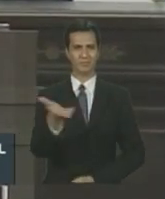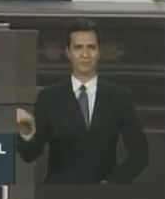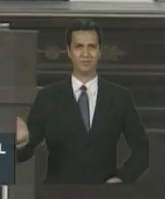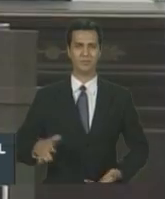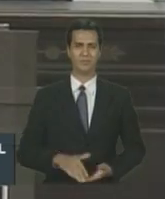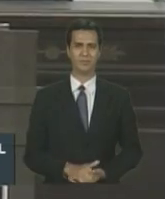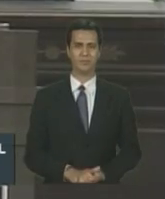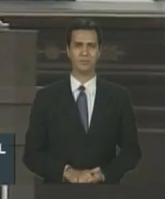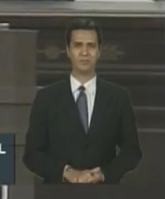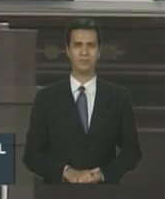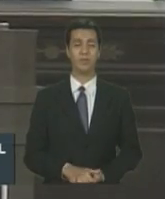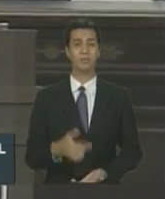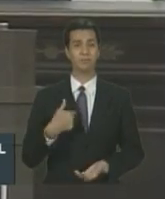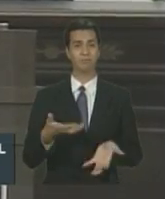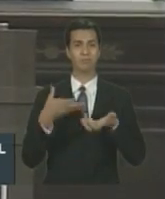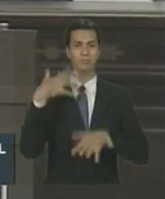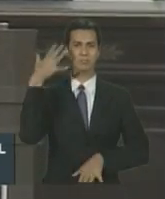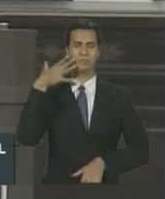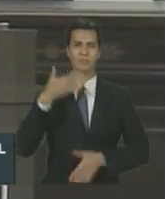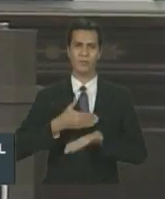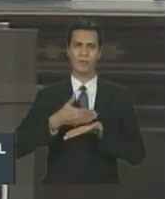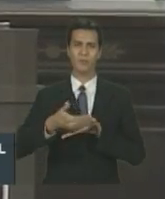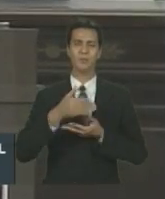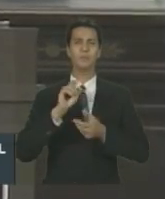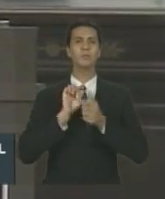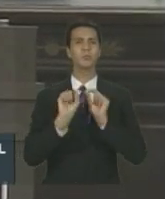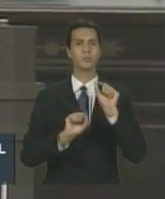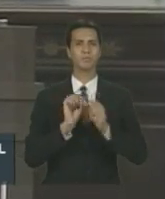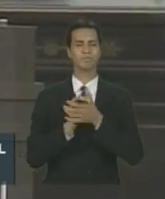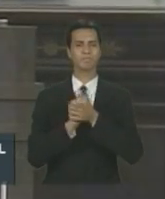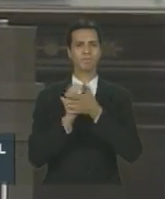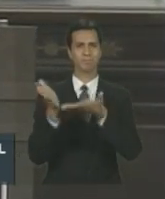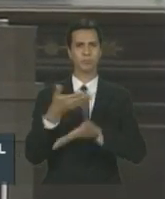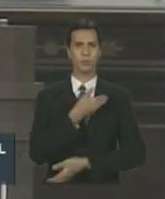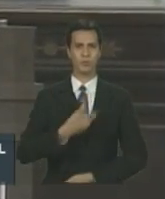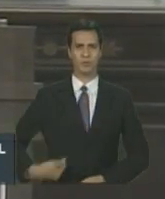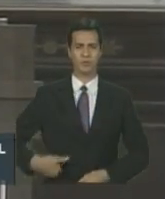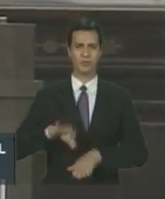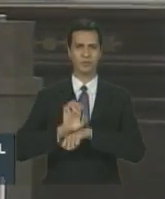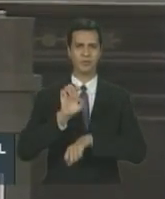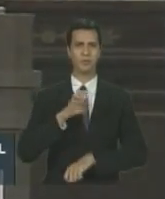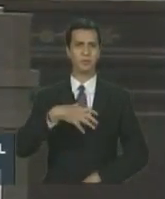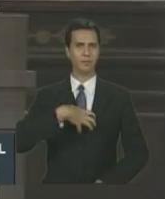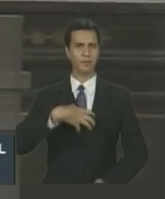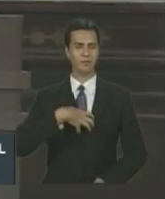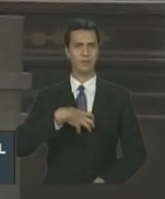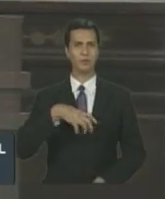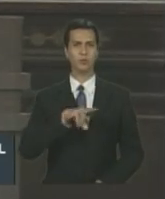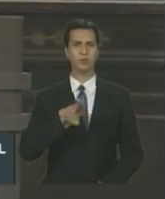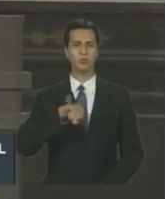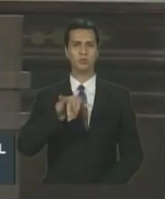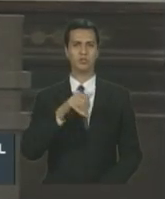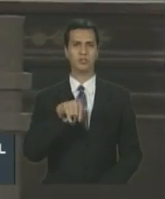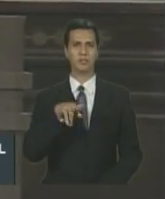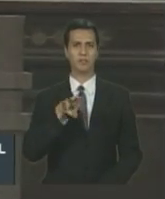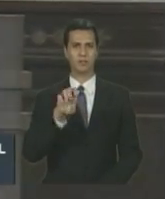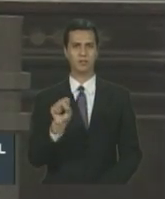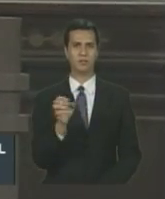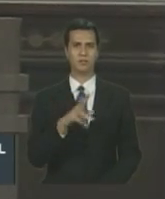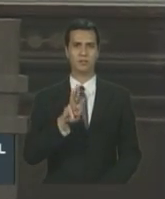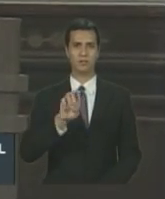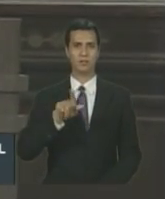Eu queria iniciar cumprimentando o governador da Bahia, meu